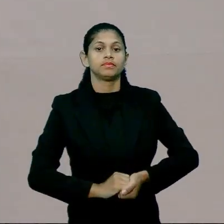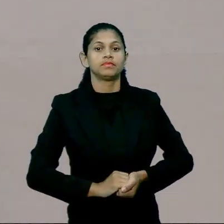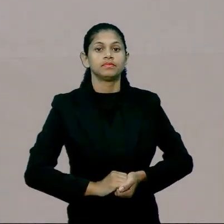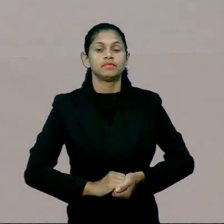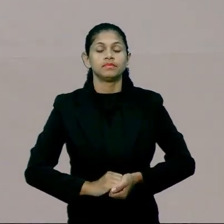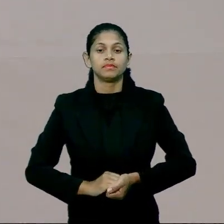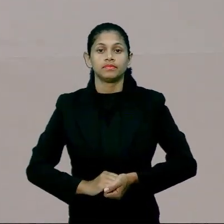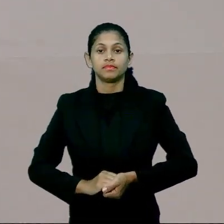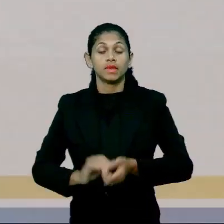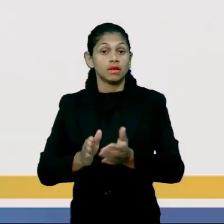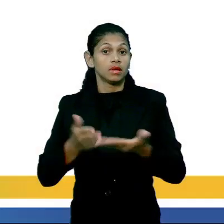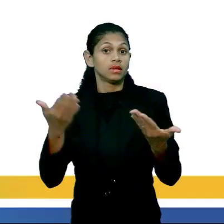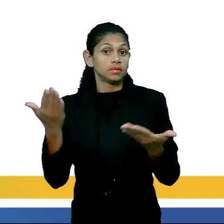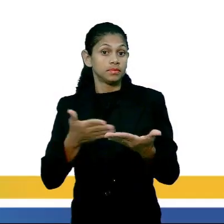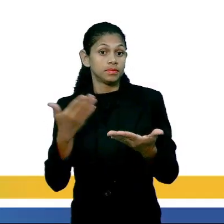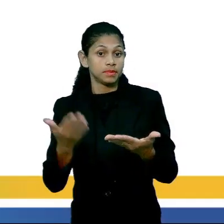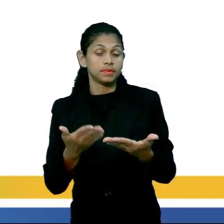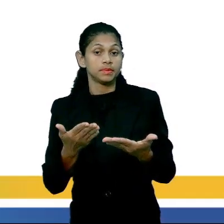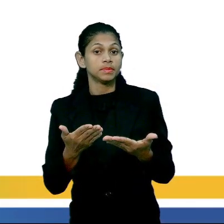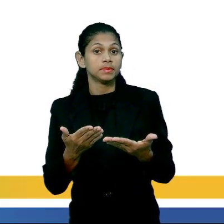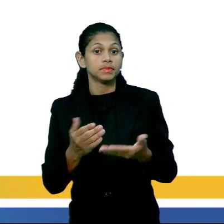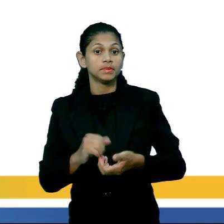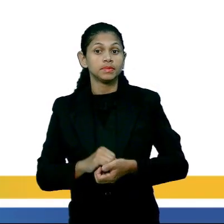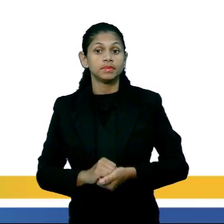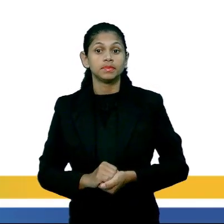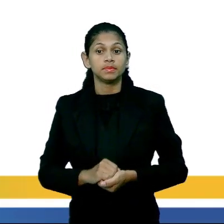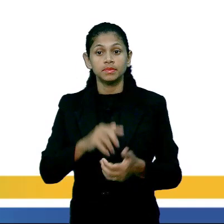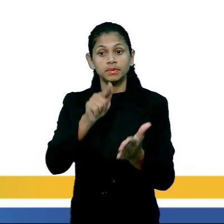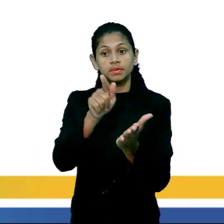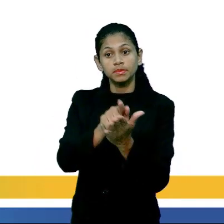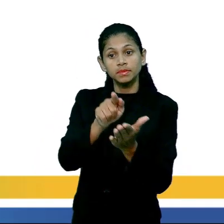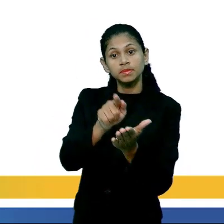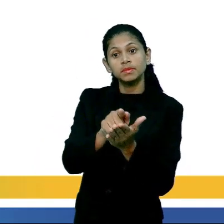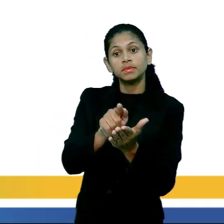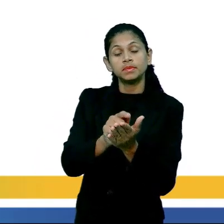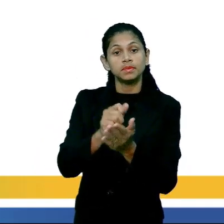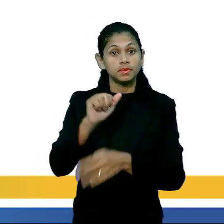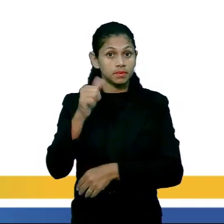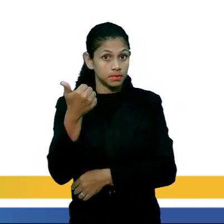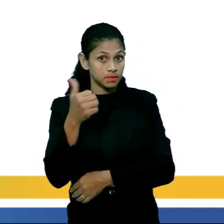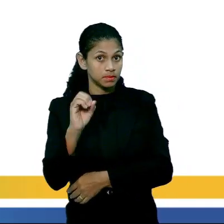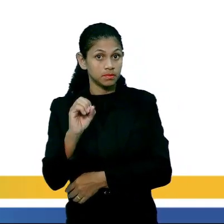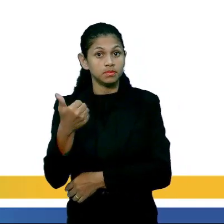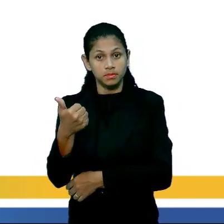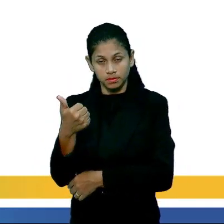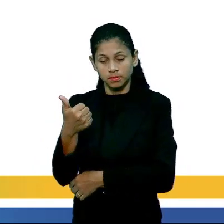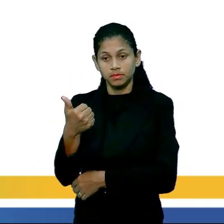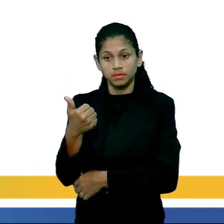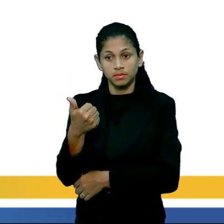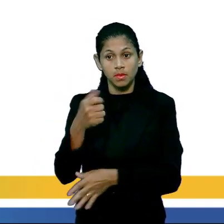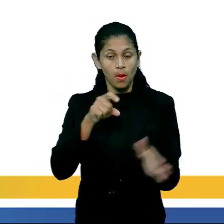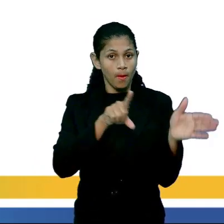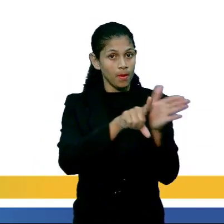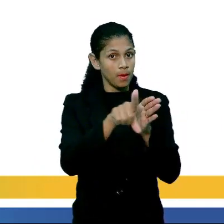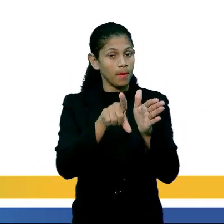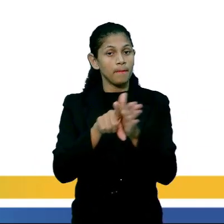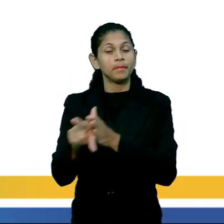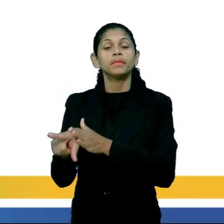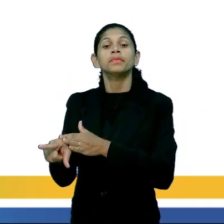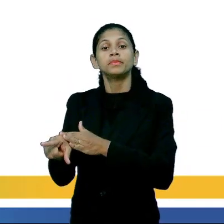ok? E vai abrir o seu livro na página 101, na questão